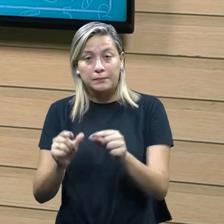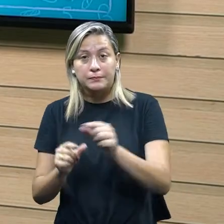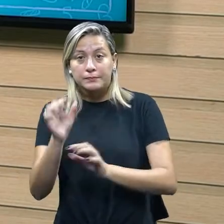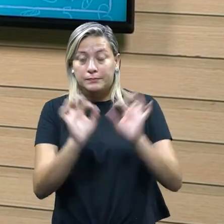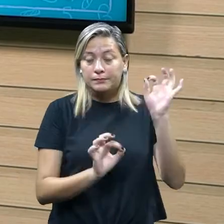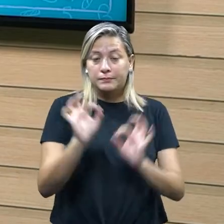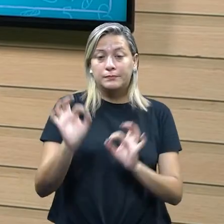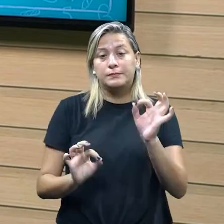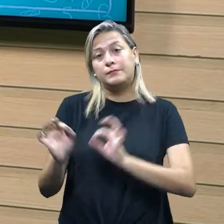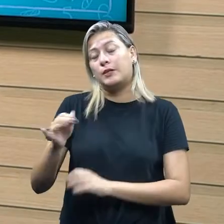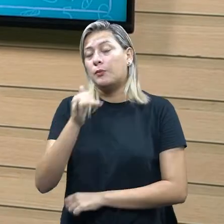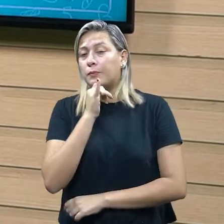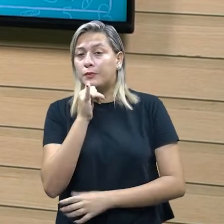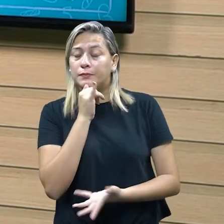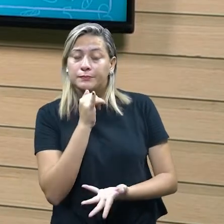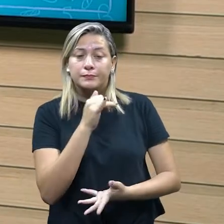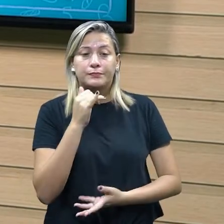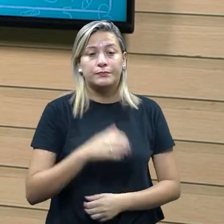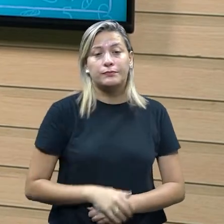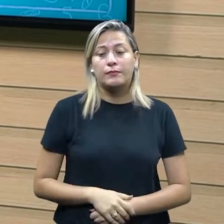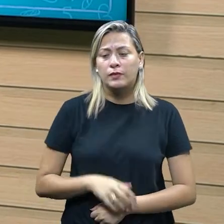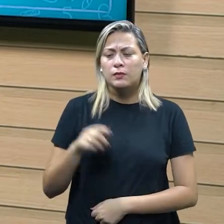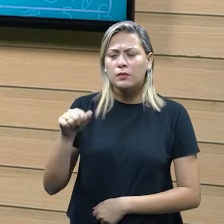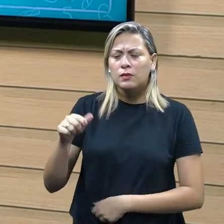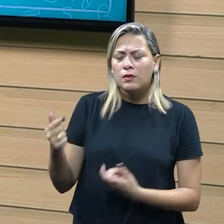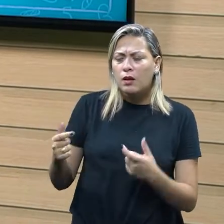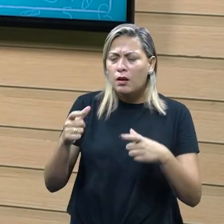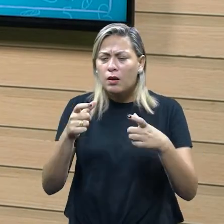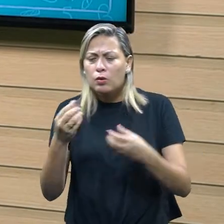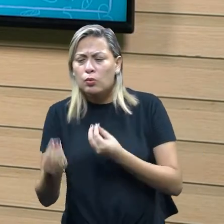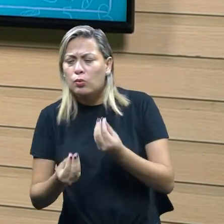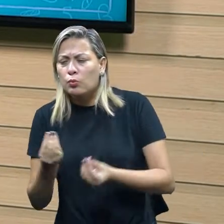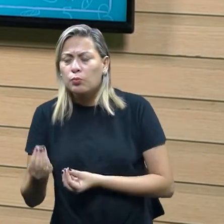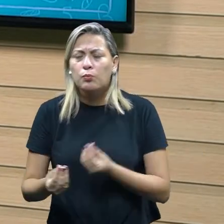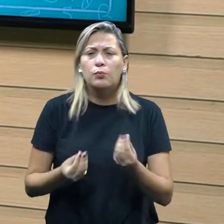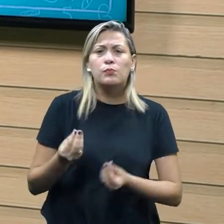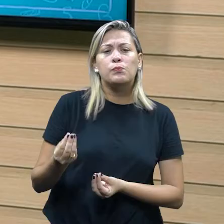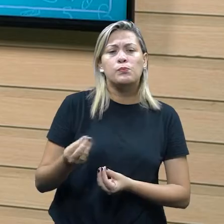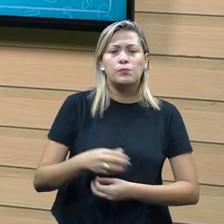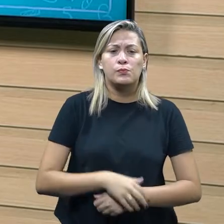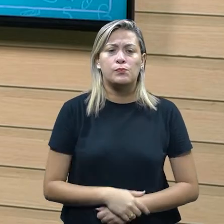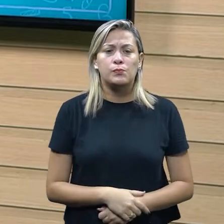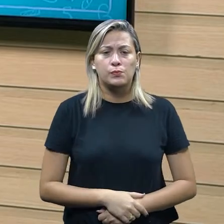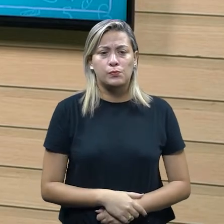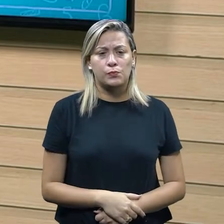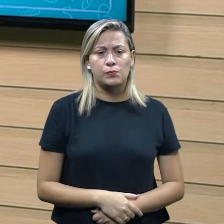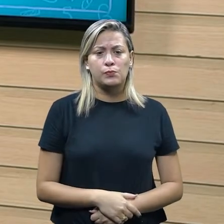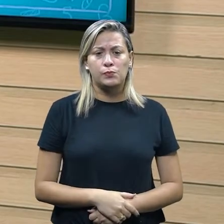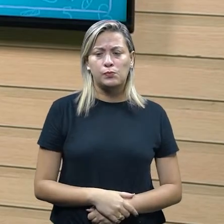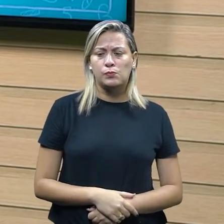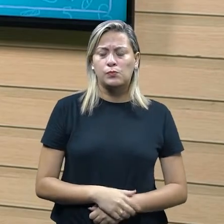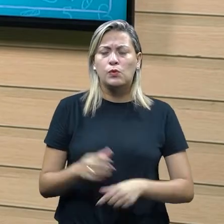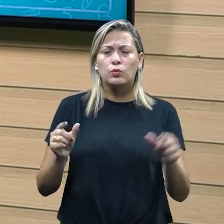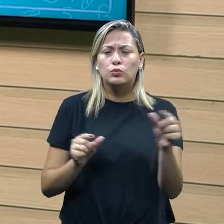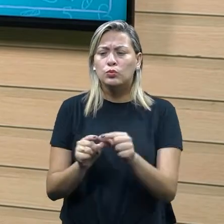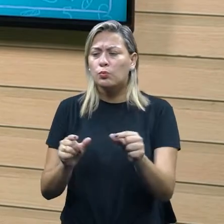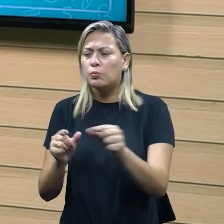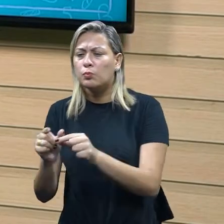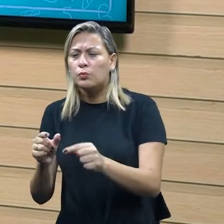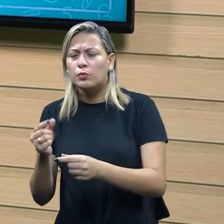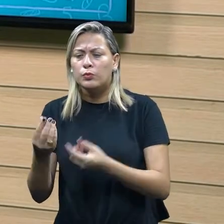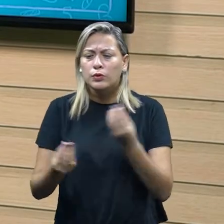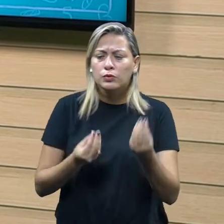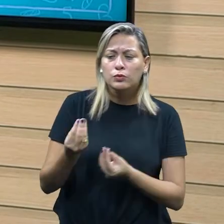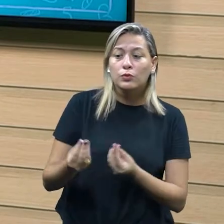você consegue entender, por exemplo, em que parte você precisa, você sabe exatamente onde está cada um dos componentes, você